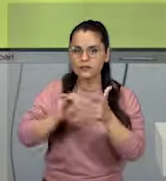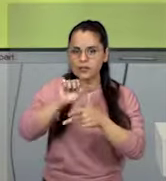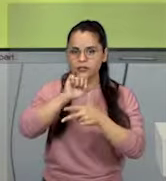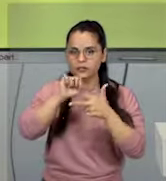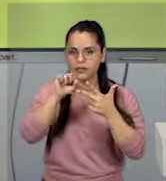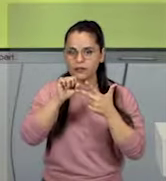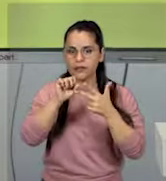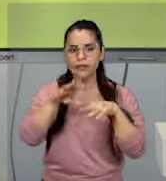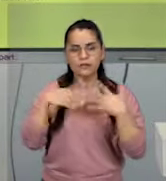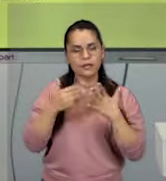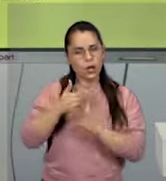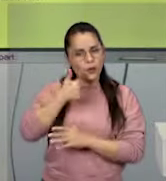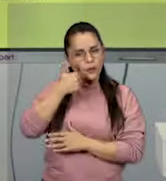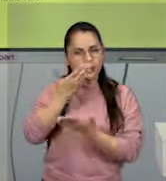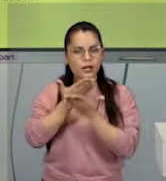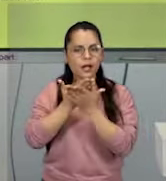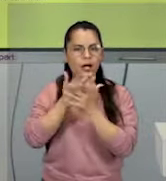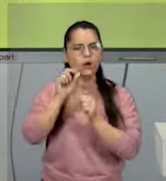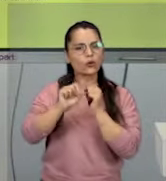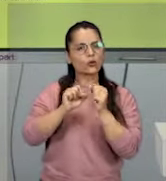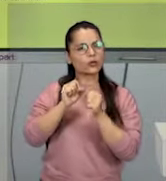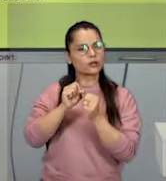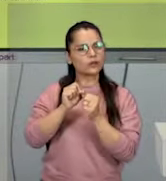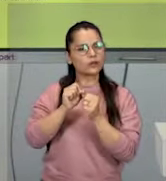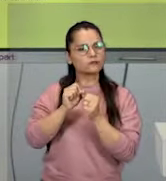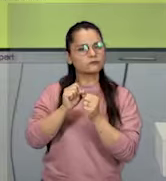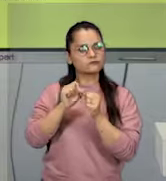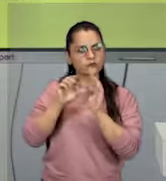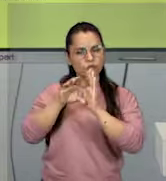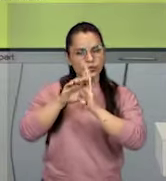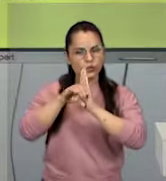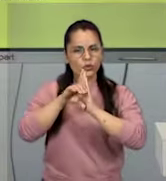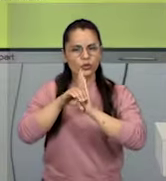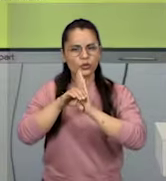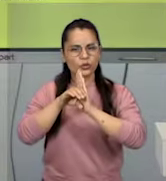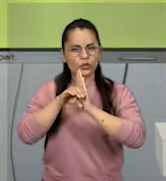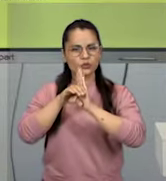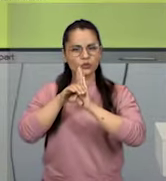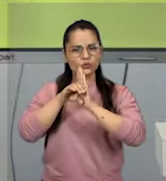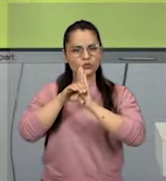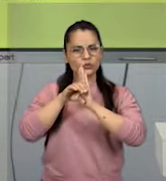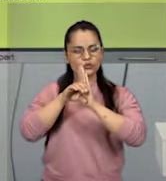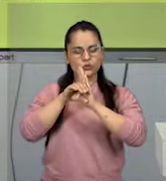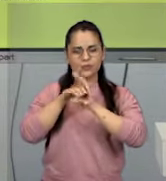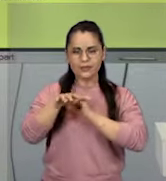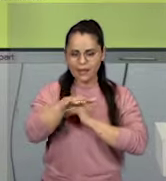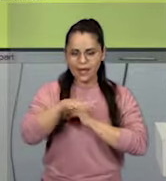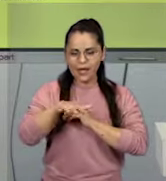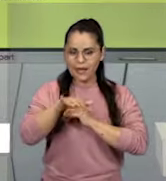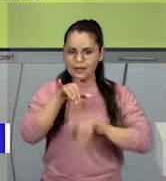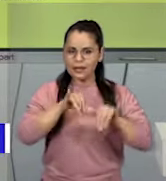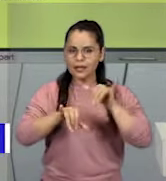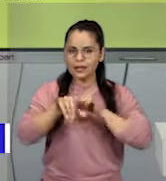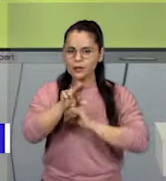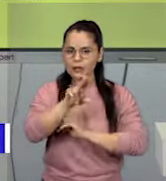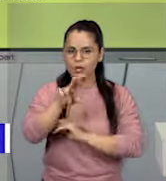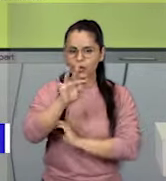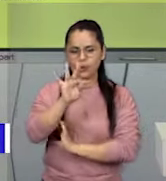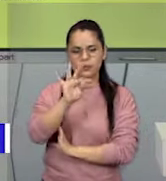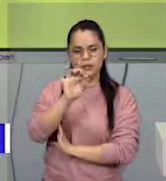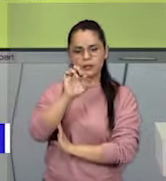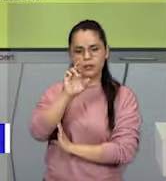aula Nossa de um de um conteúdo que tá dentro de um lado aqui nos lá termoquímica